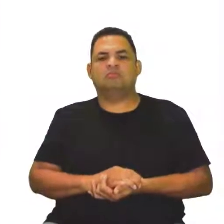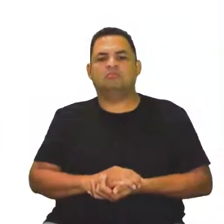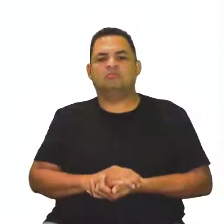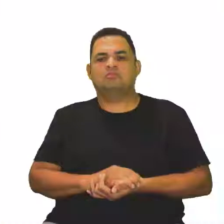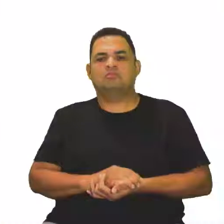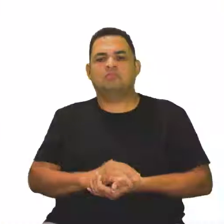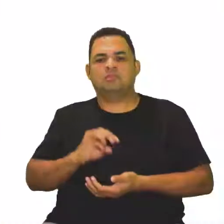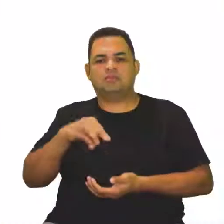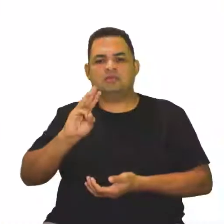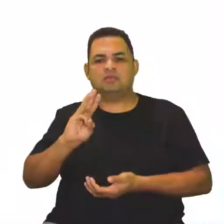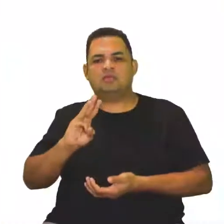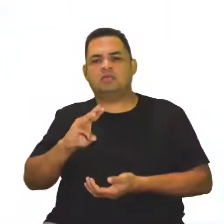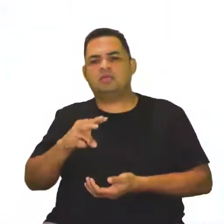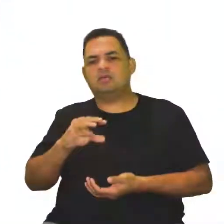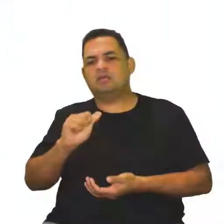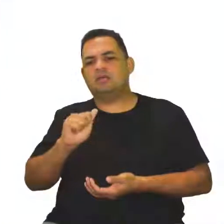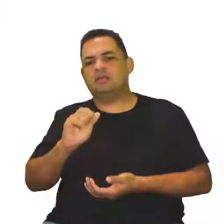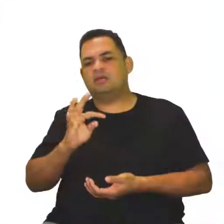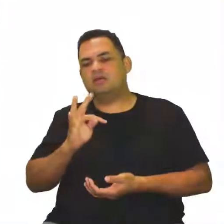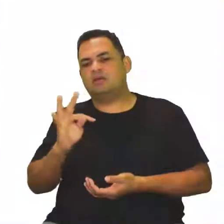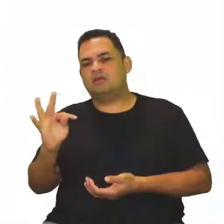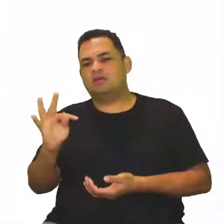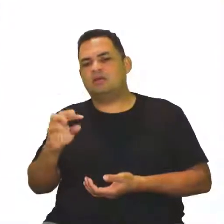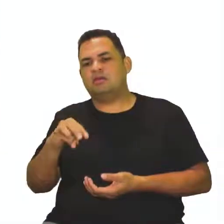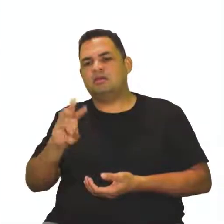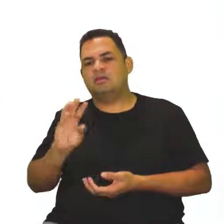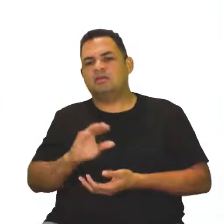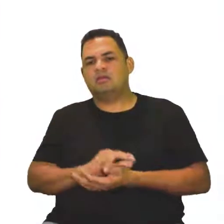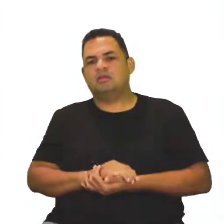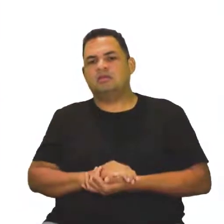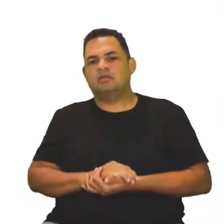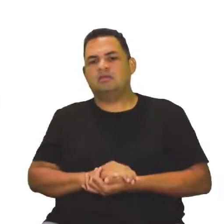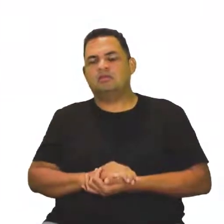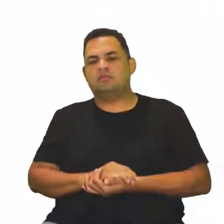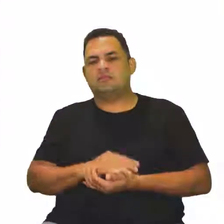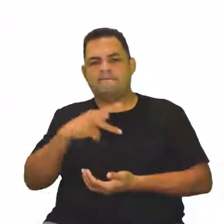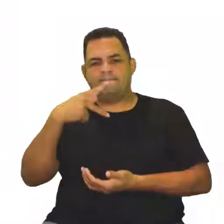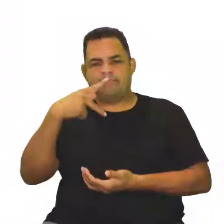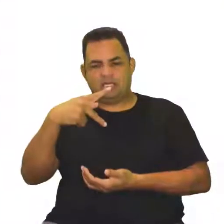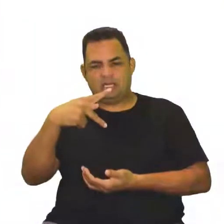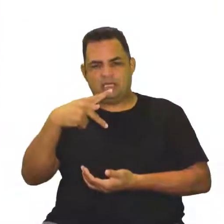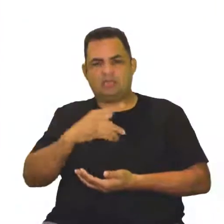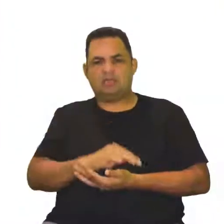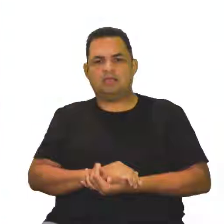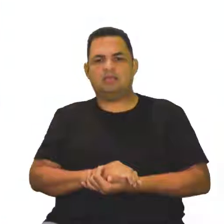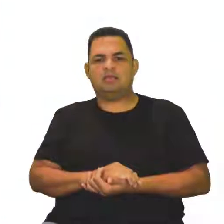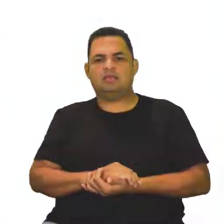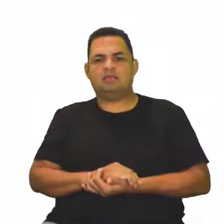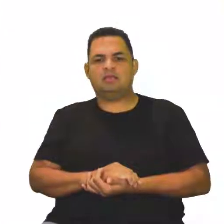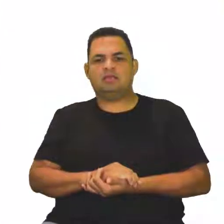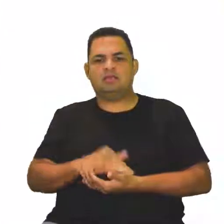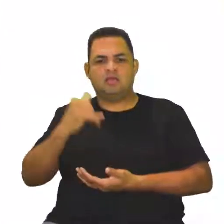esse watts é a unidade da grandeza física potência, ok? E